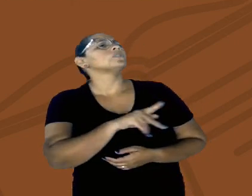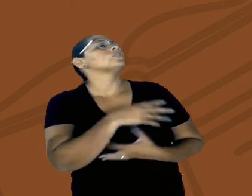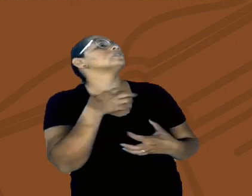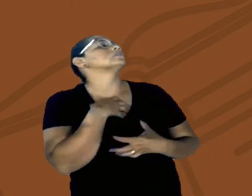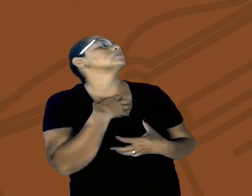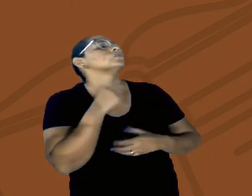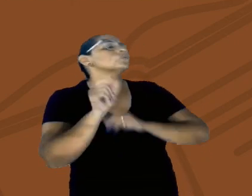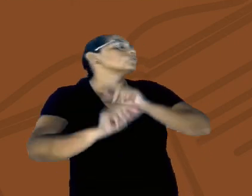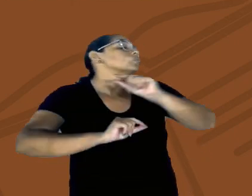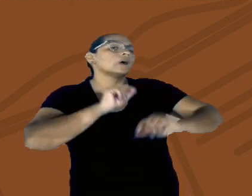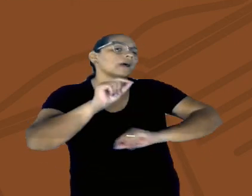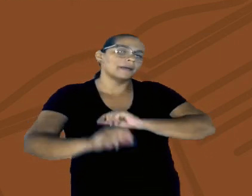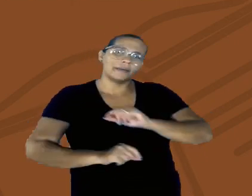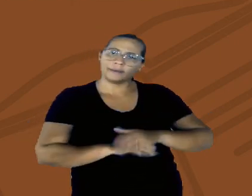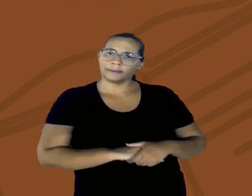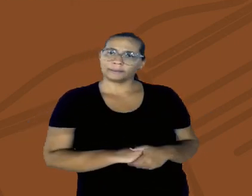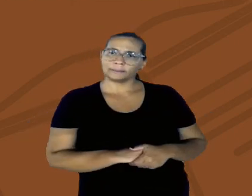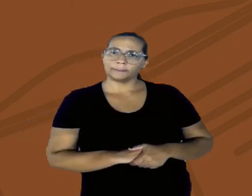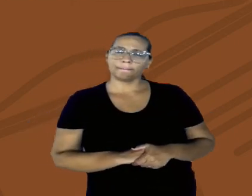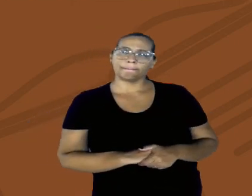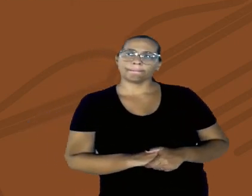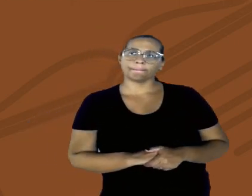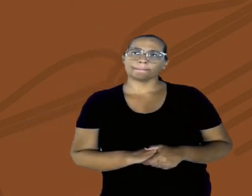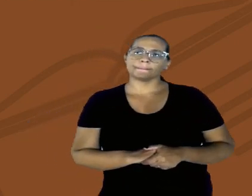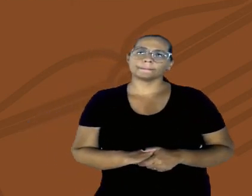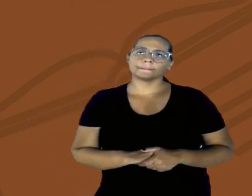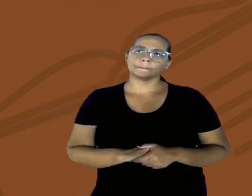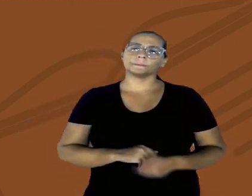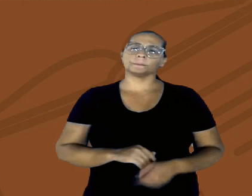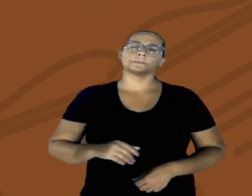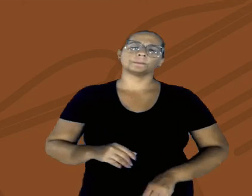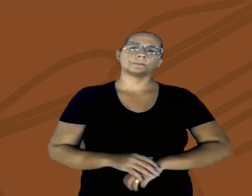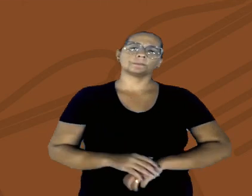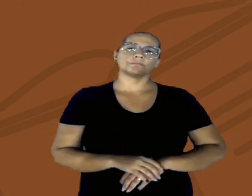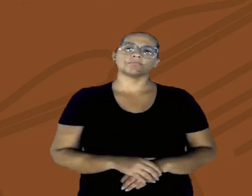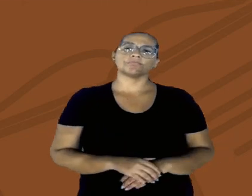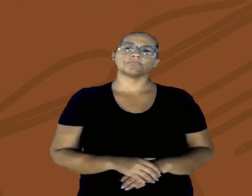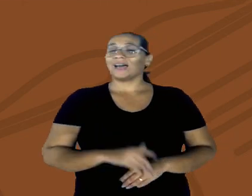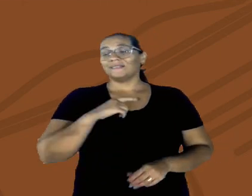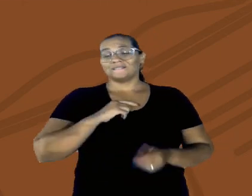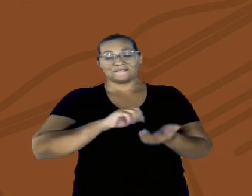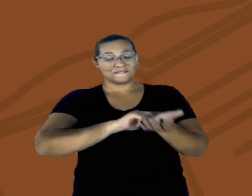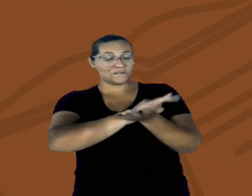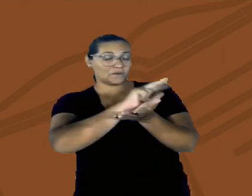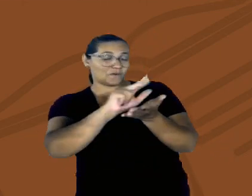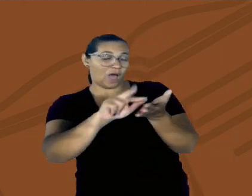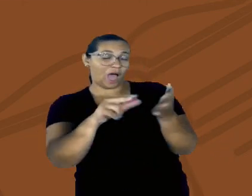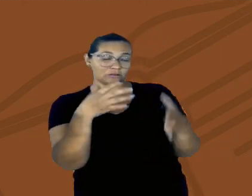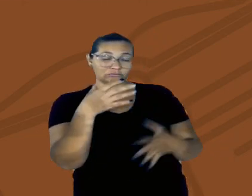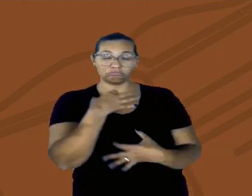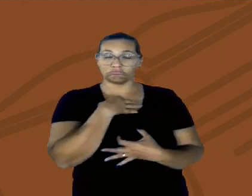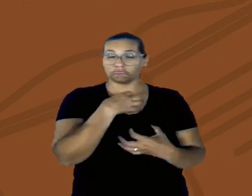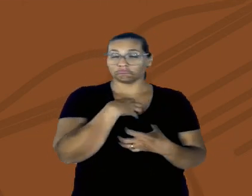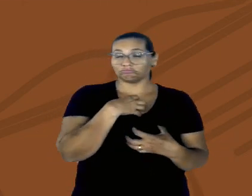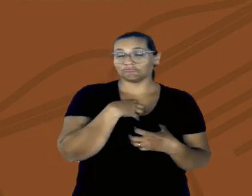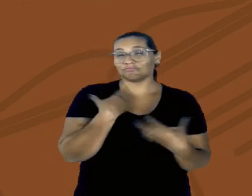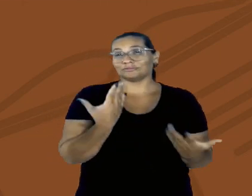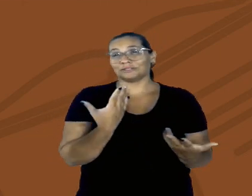sífilis, né? Pode apresentar, por exemplo, como a gente pode ver aqui no slide, várias manifestações visíveis,